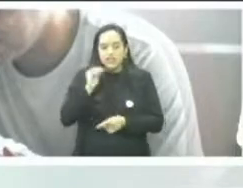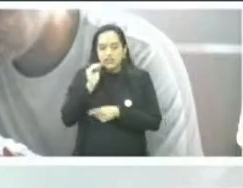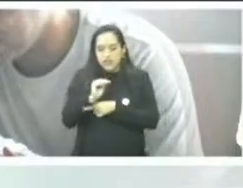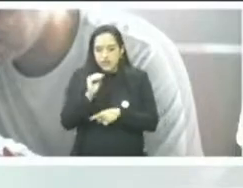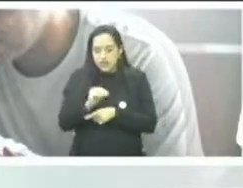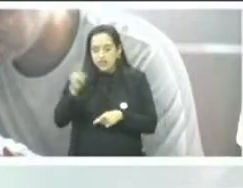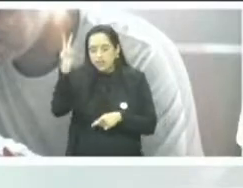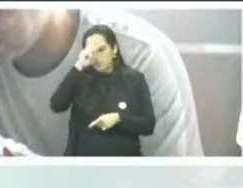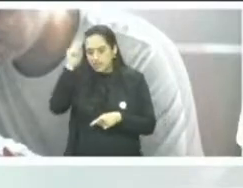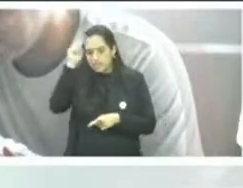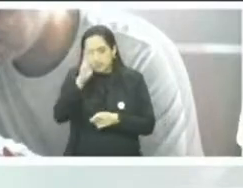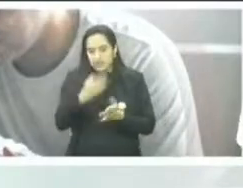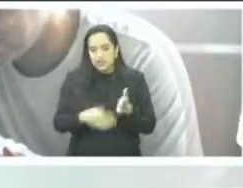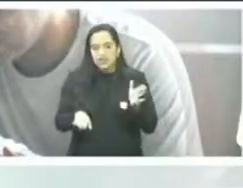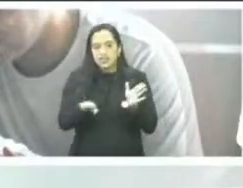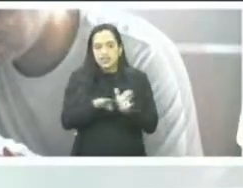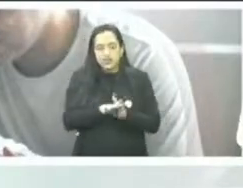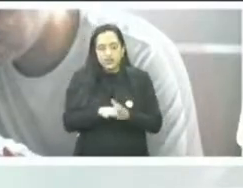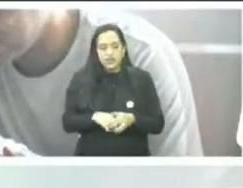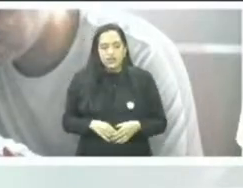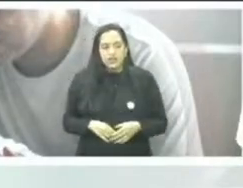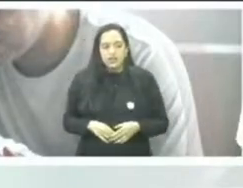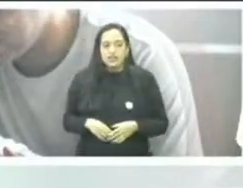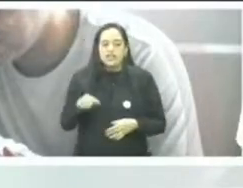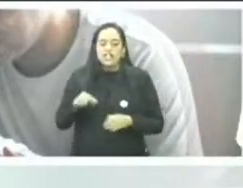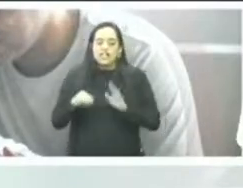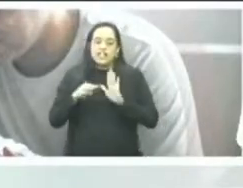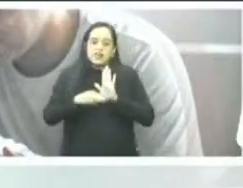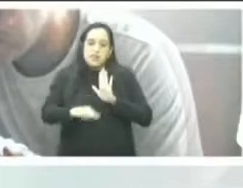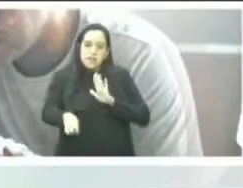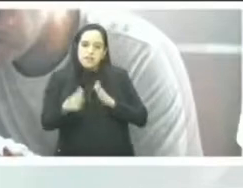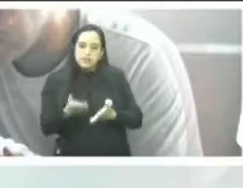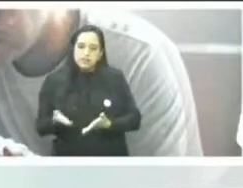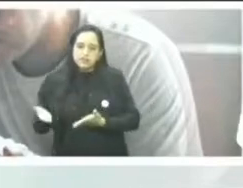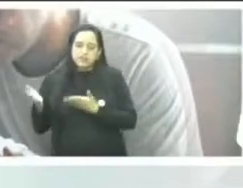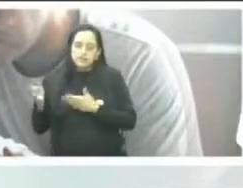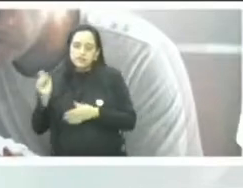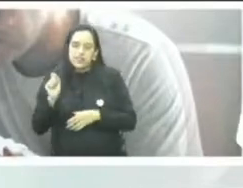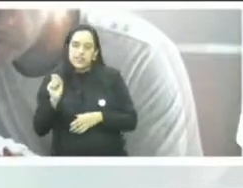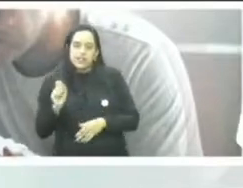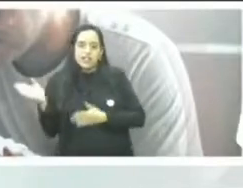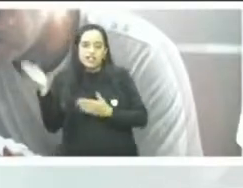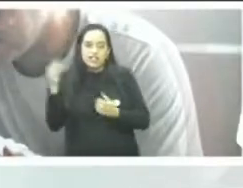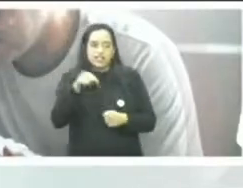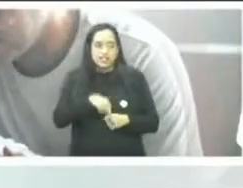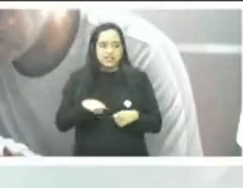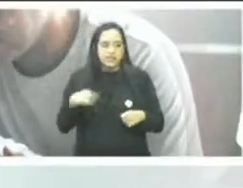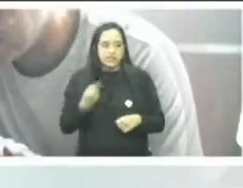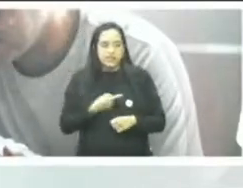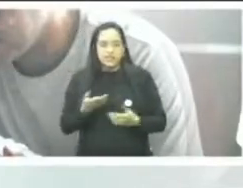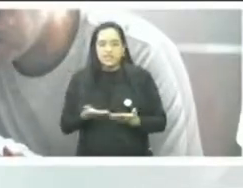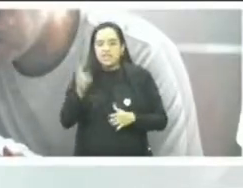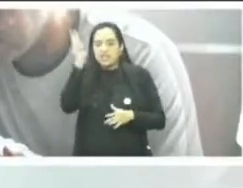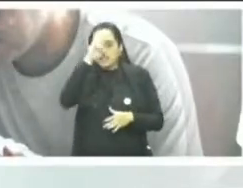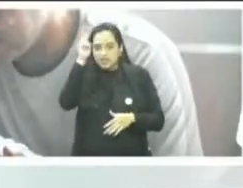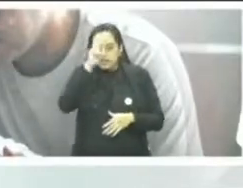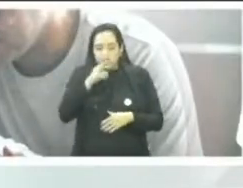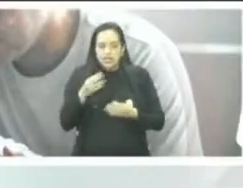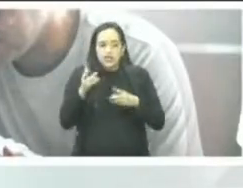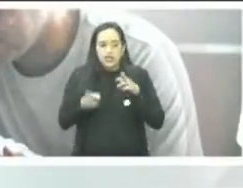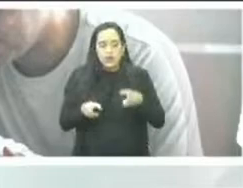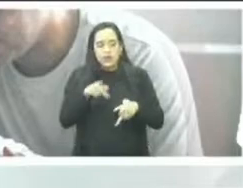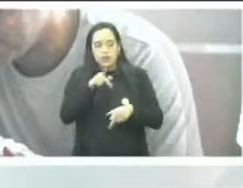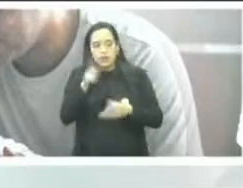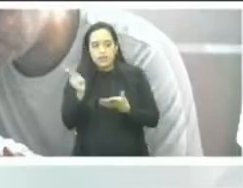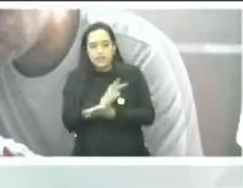história inteira. E o método Canguru, ele traz isso para a gente. Histórias como a história da